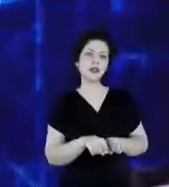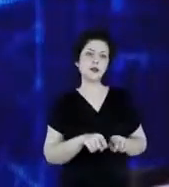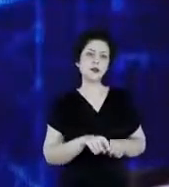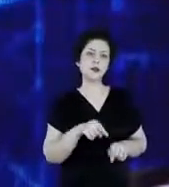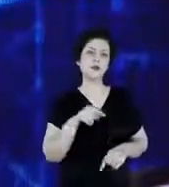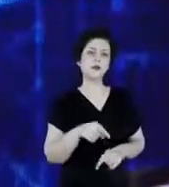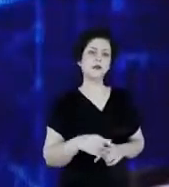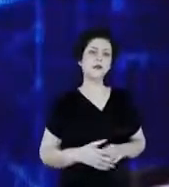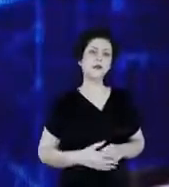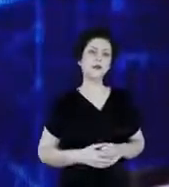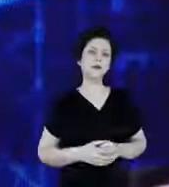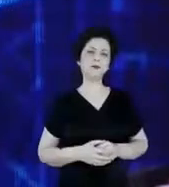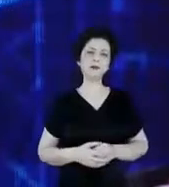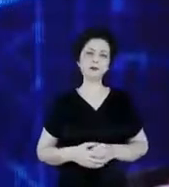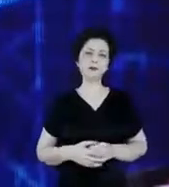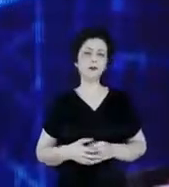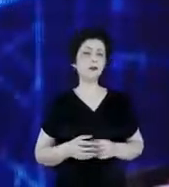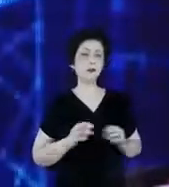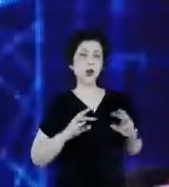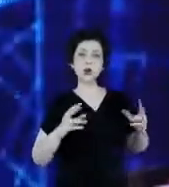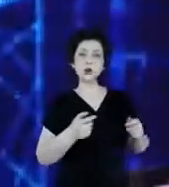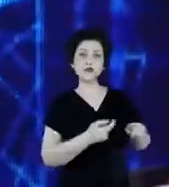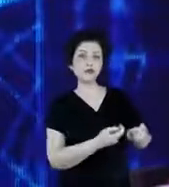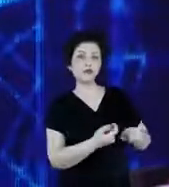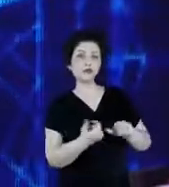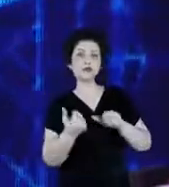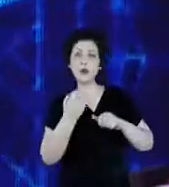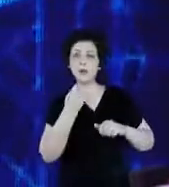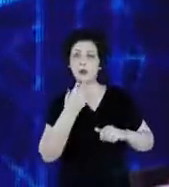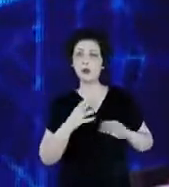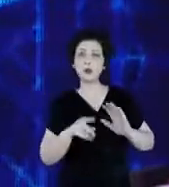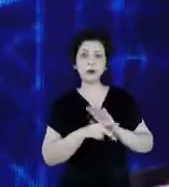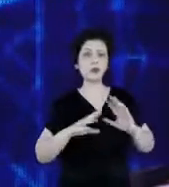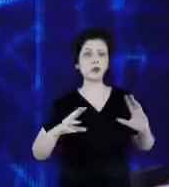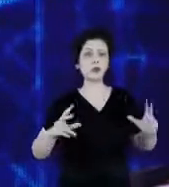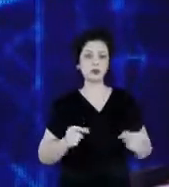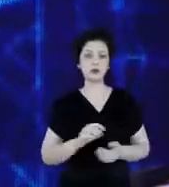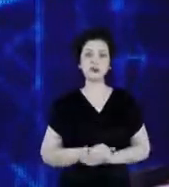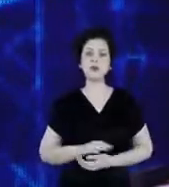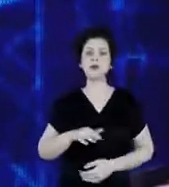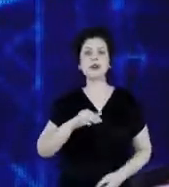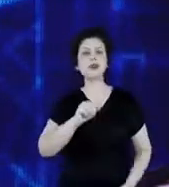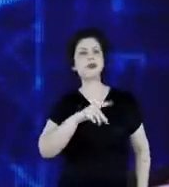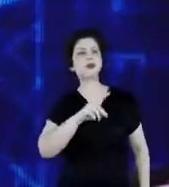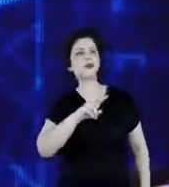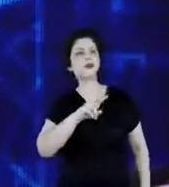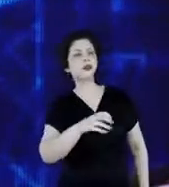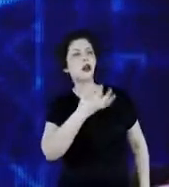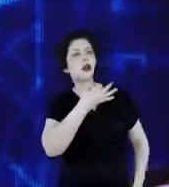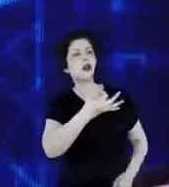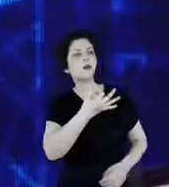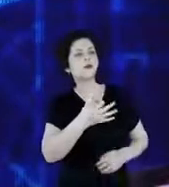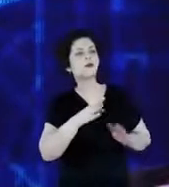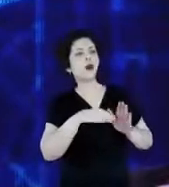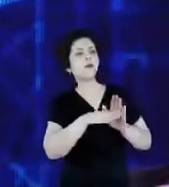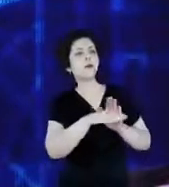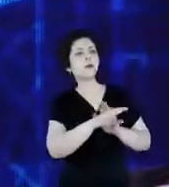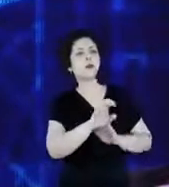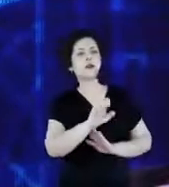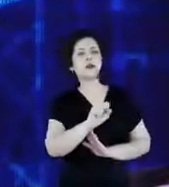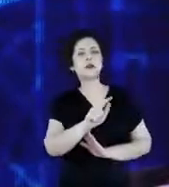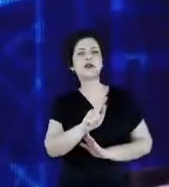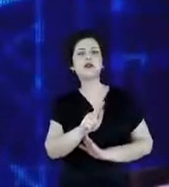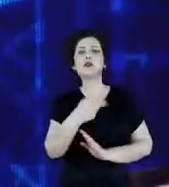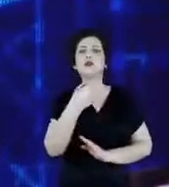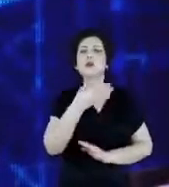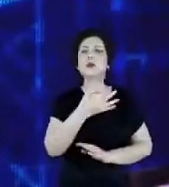que beneficia todos nós. Muito bom. André, como é que você vê essa tendência do ESG e como é que isso